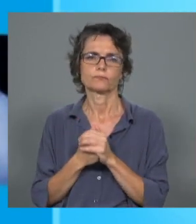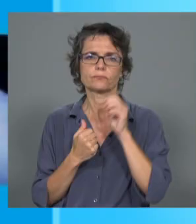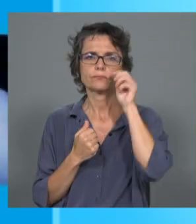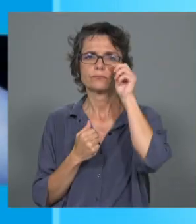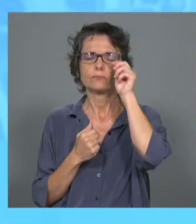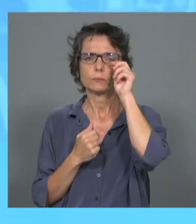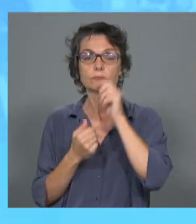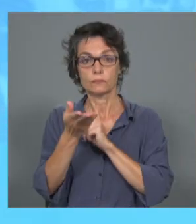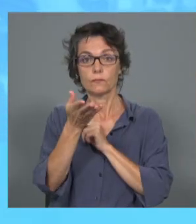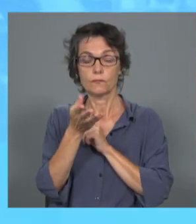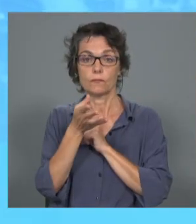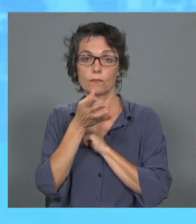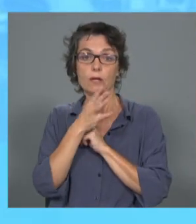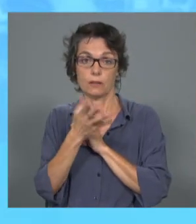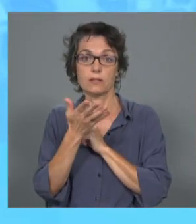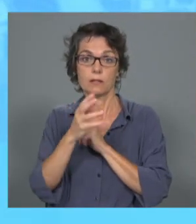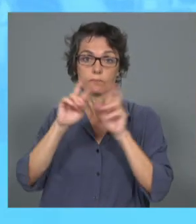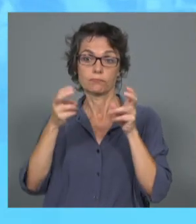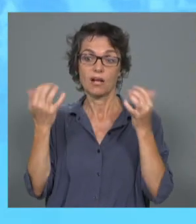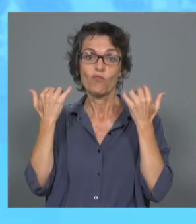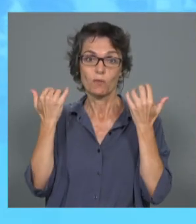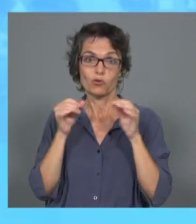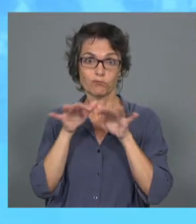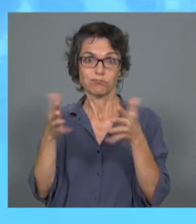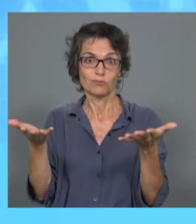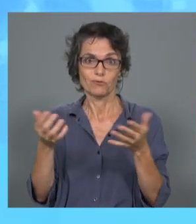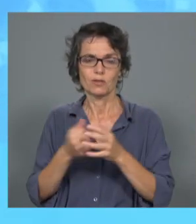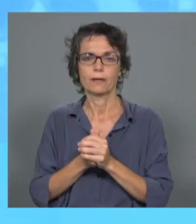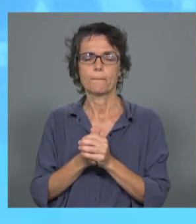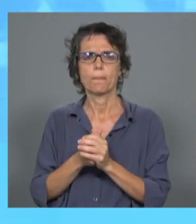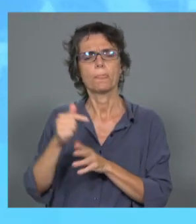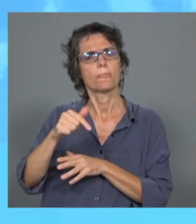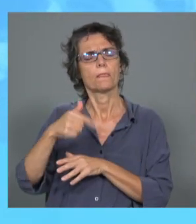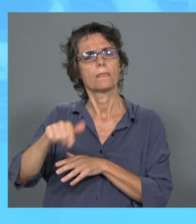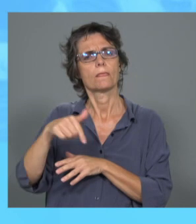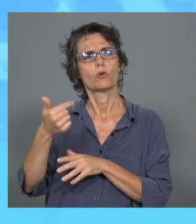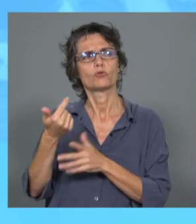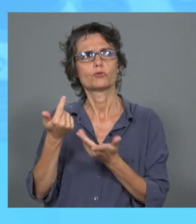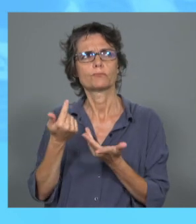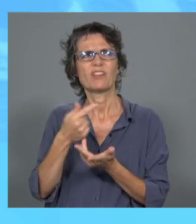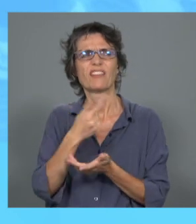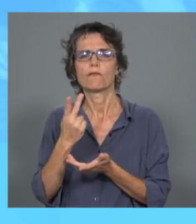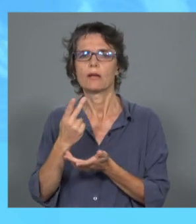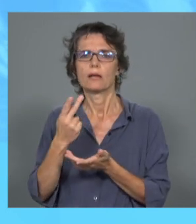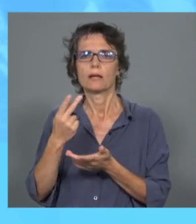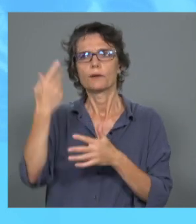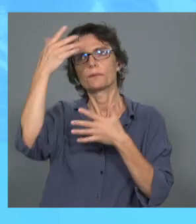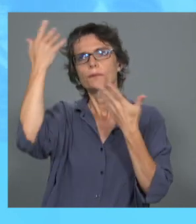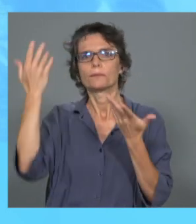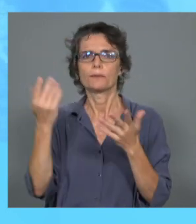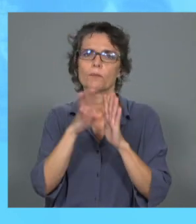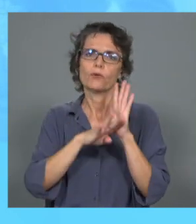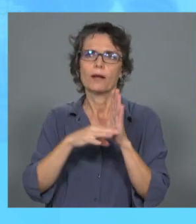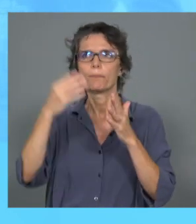dimensão informativa. Hoje vivemos numa televisão muito marcada pelo entretenimento. As